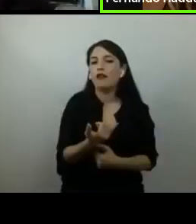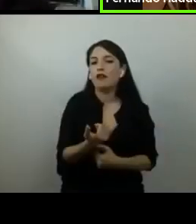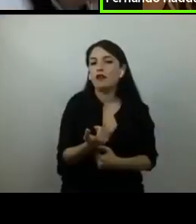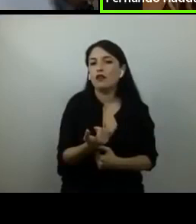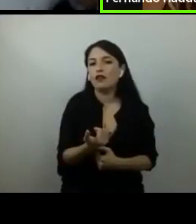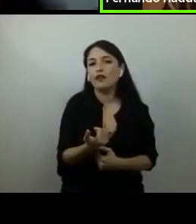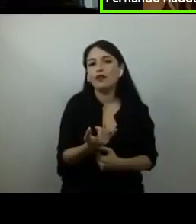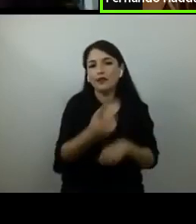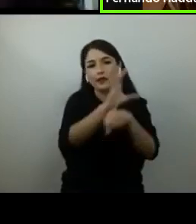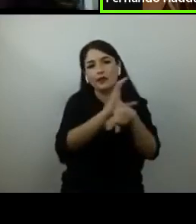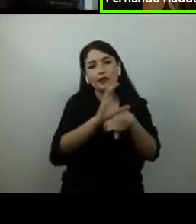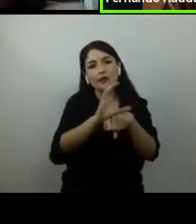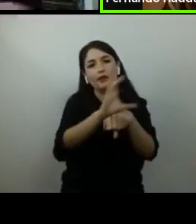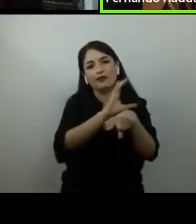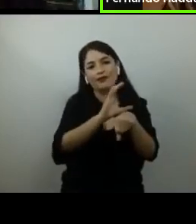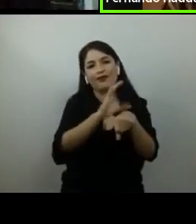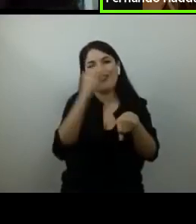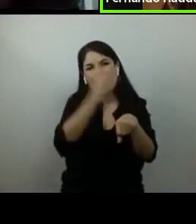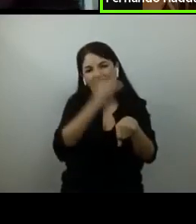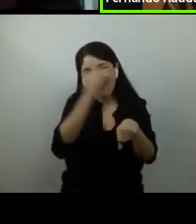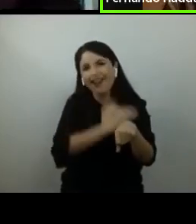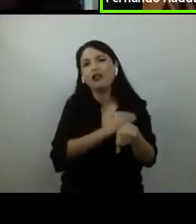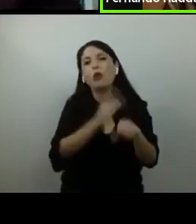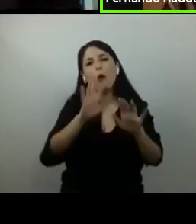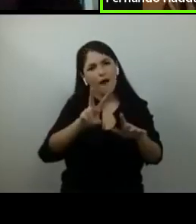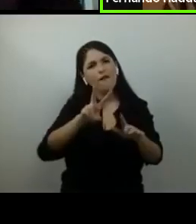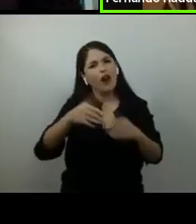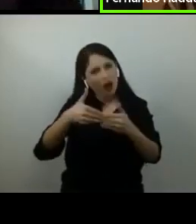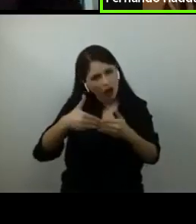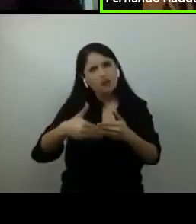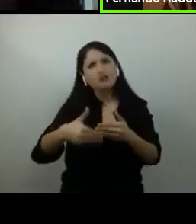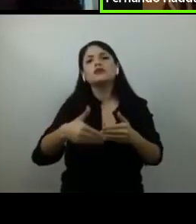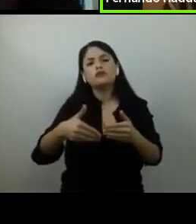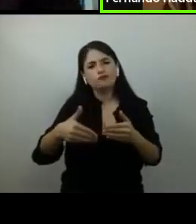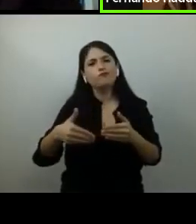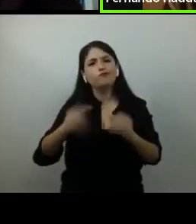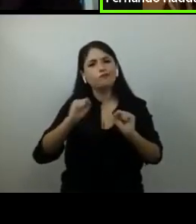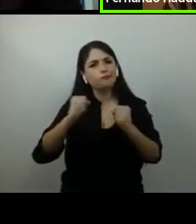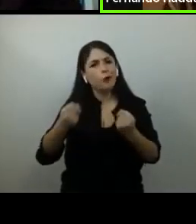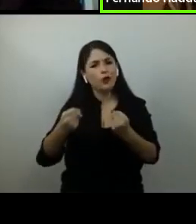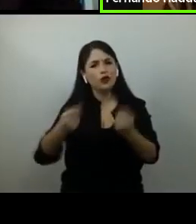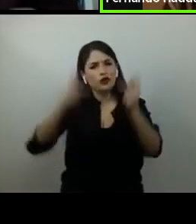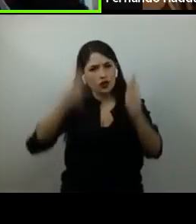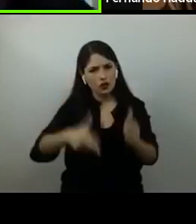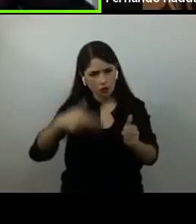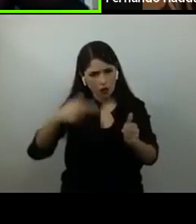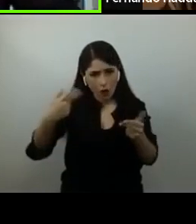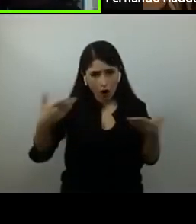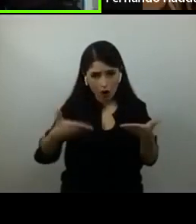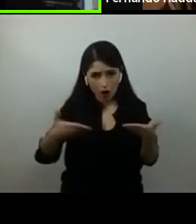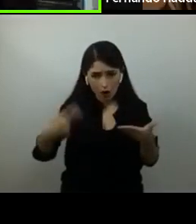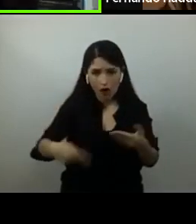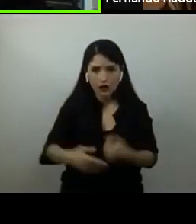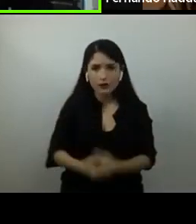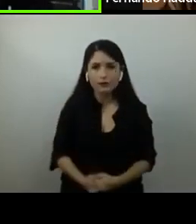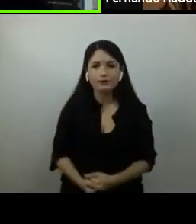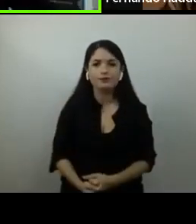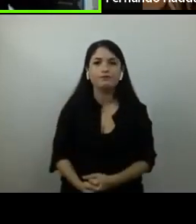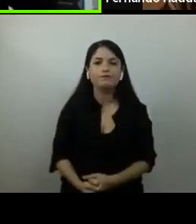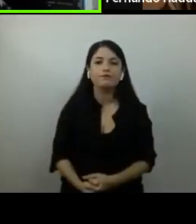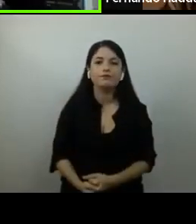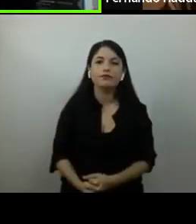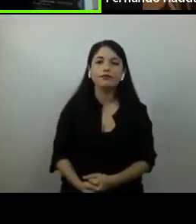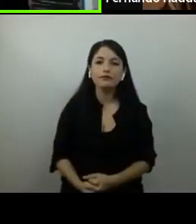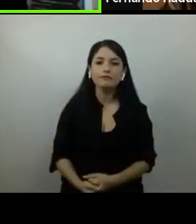vai se fortalecer, inclusive com iniciativas como essa. Muito obrigado, querido Haddad. Antes de passar